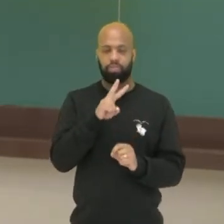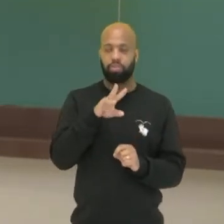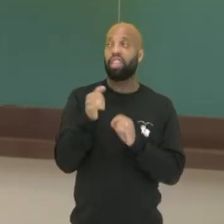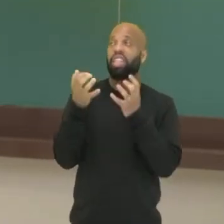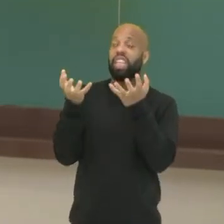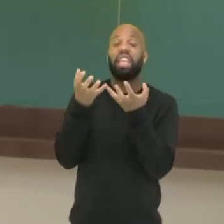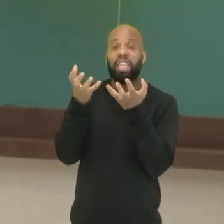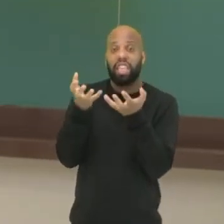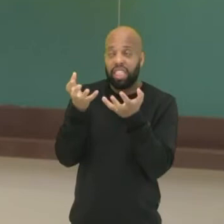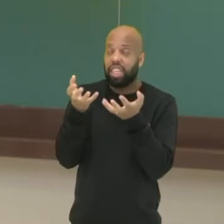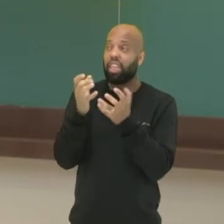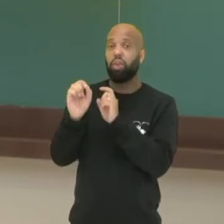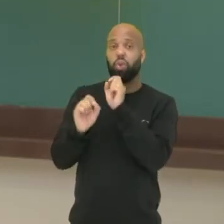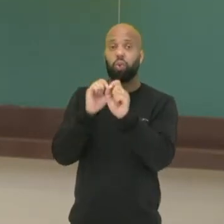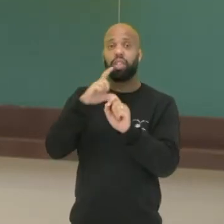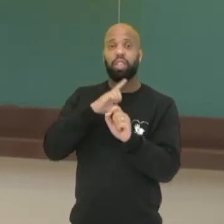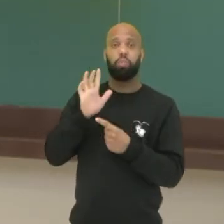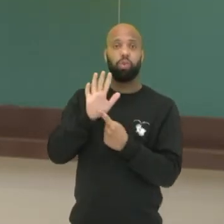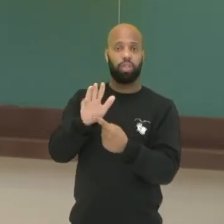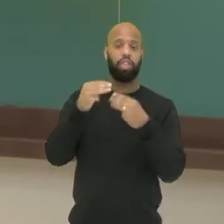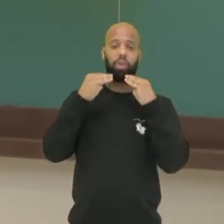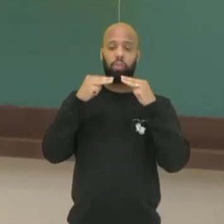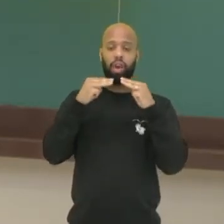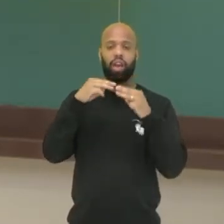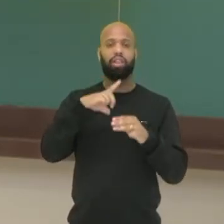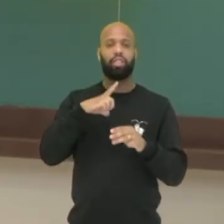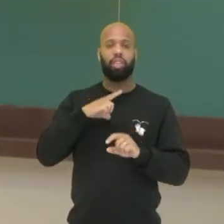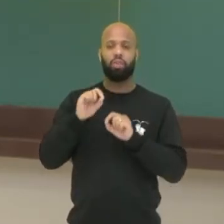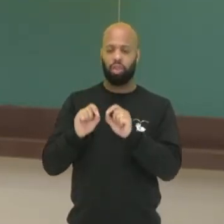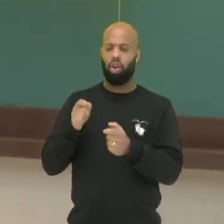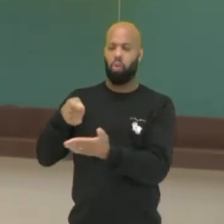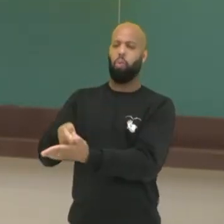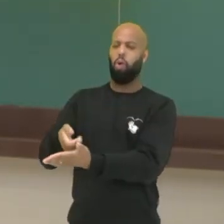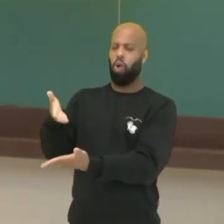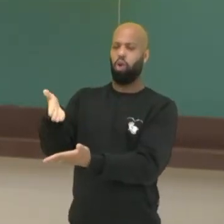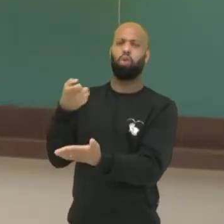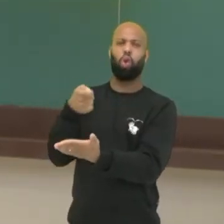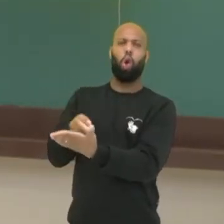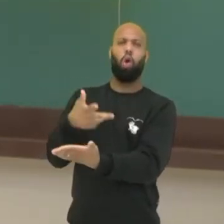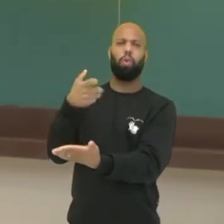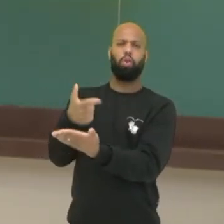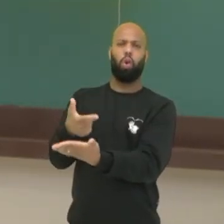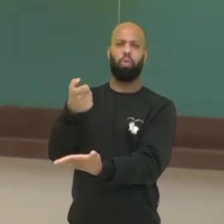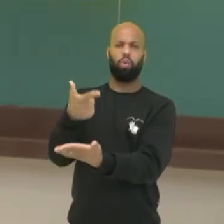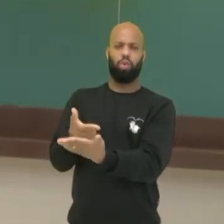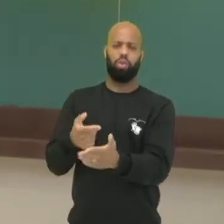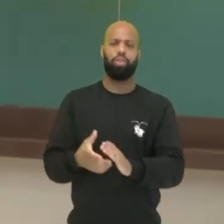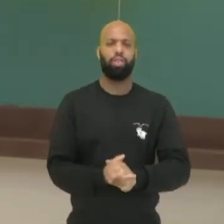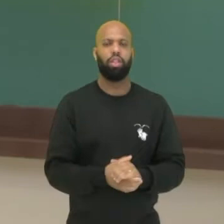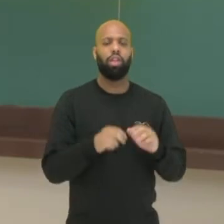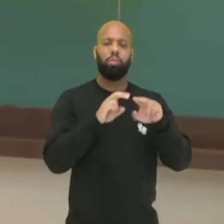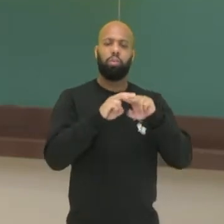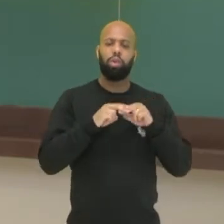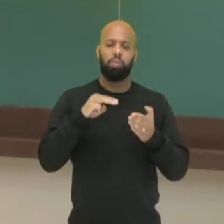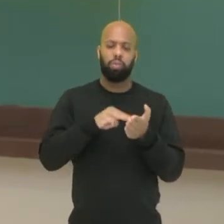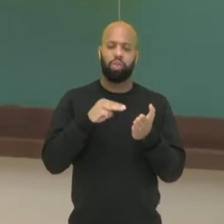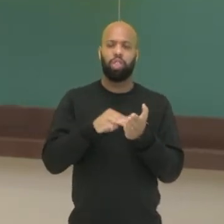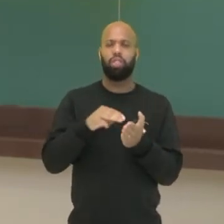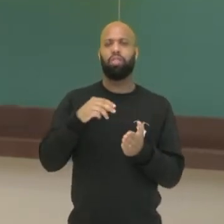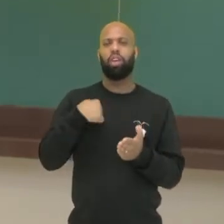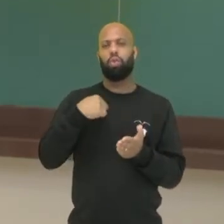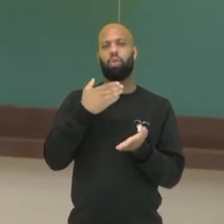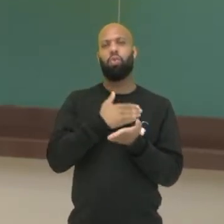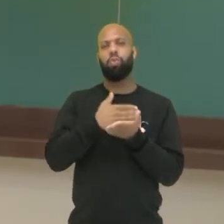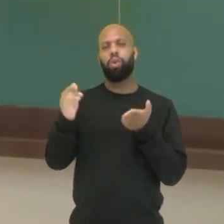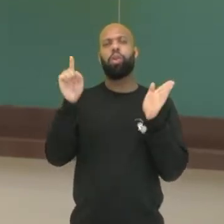suscetíveis ao que está à sua volta, ao que está imposto para ela muitas das vezes. Por isso que eu comecei